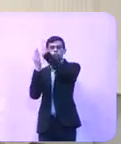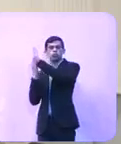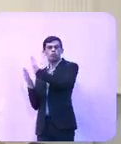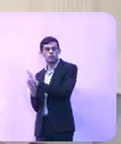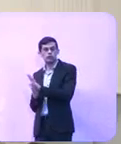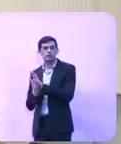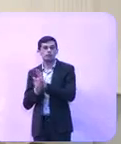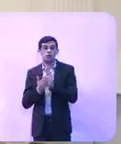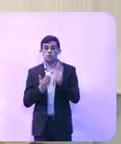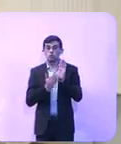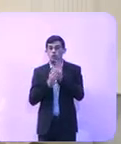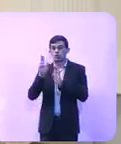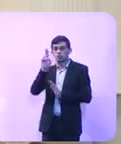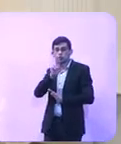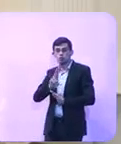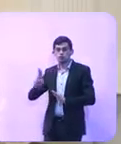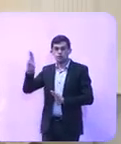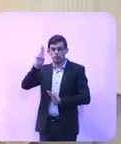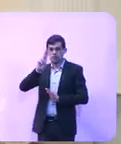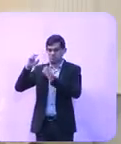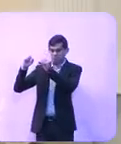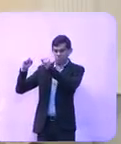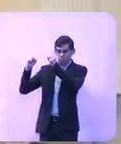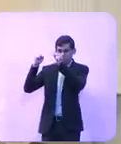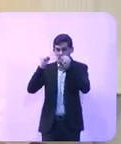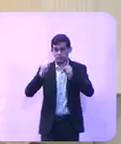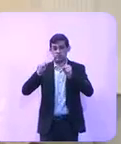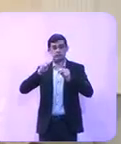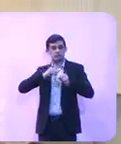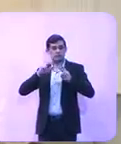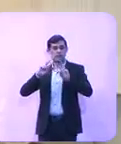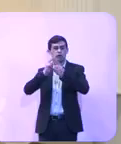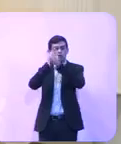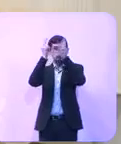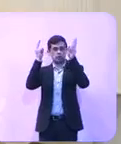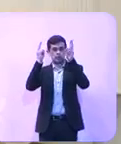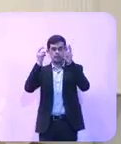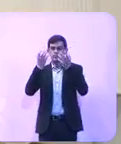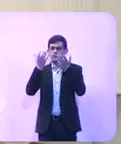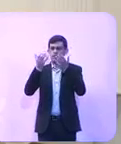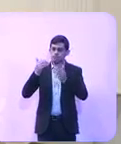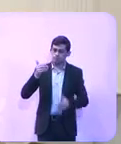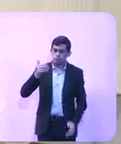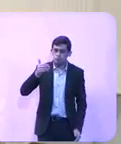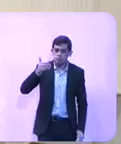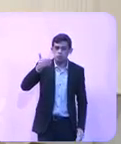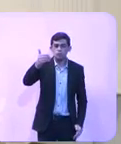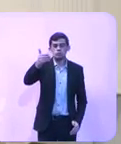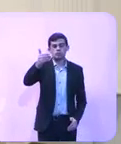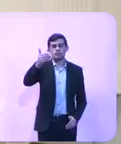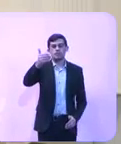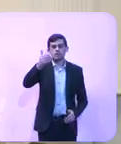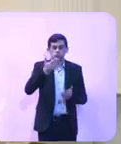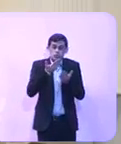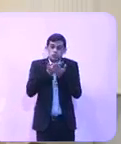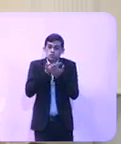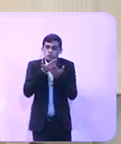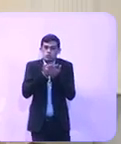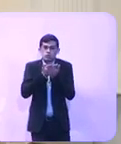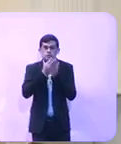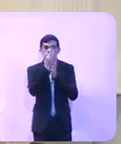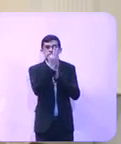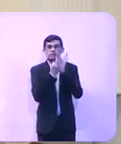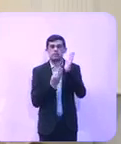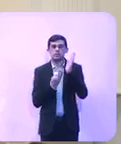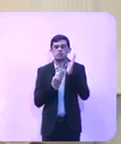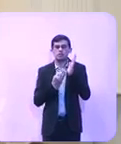era usado como arma poderosa da vitória. E eu queria continuar o estudo desse